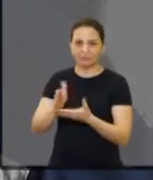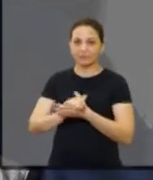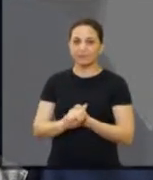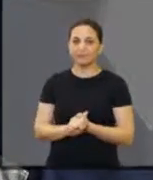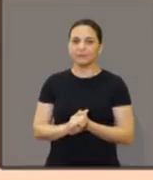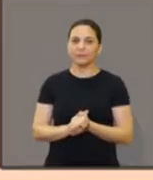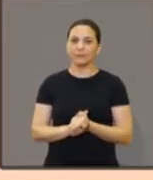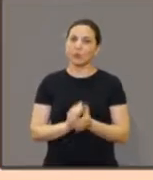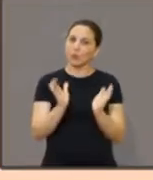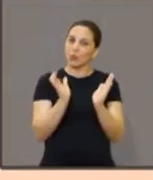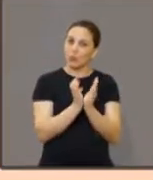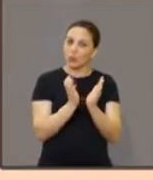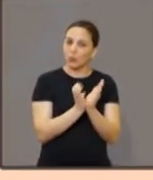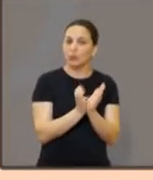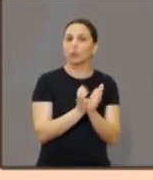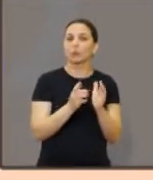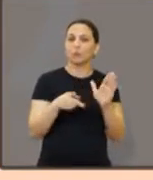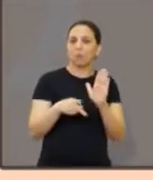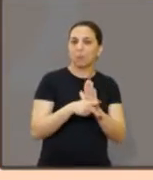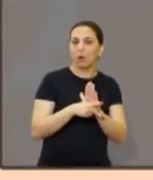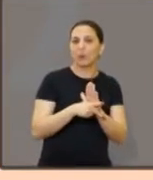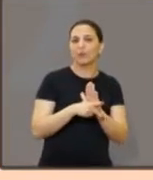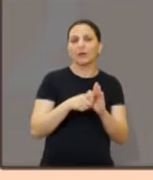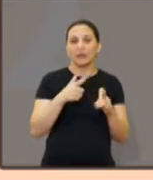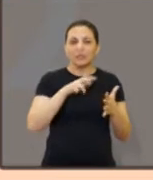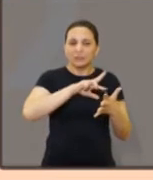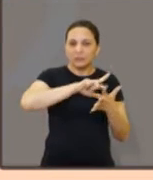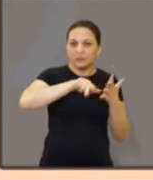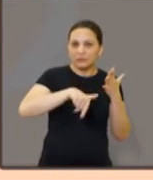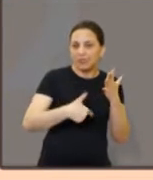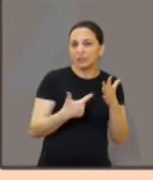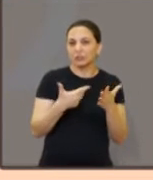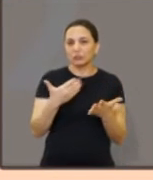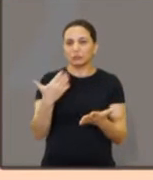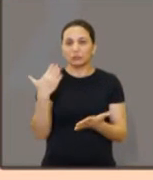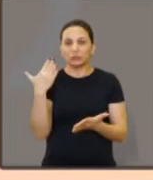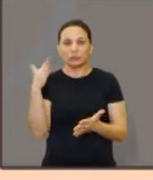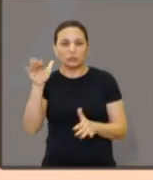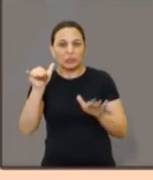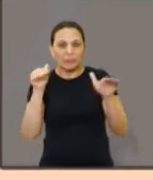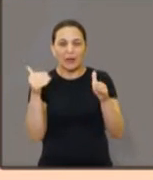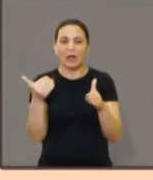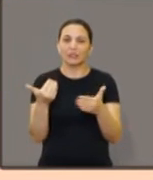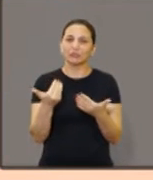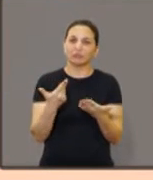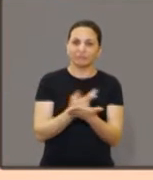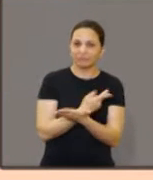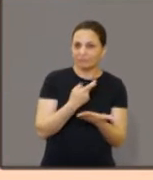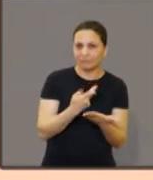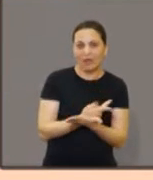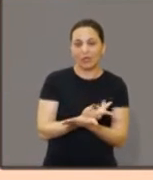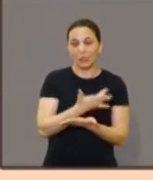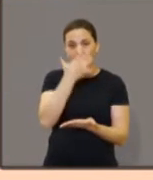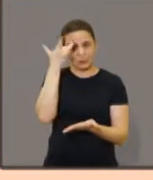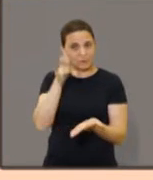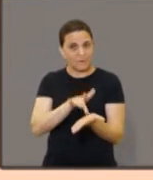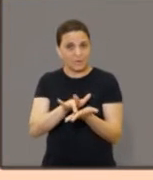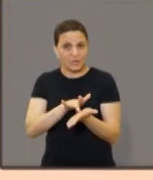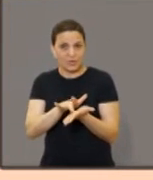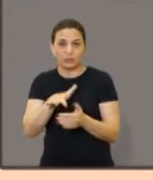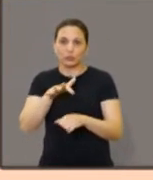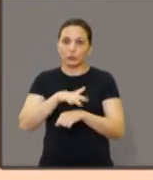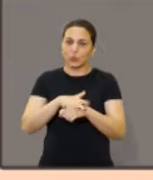emergência os integrantes das equipes se deparam com vários casos de chamados efetuados por pessoas que simulam uma